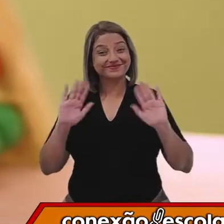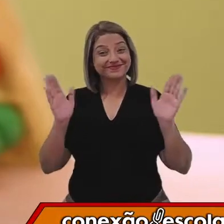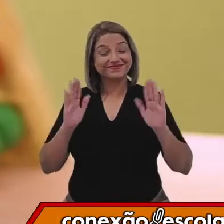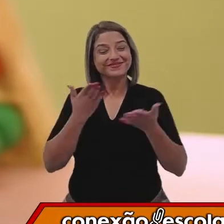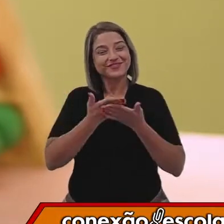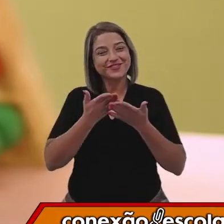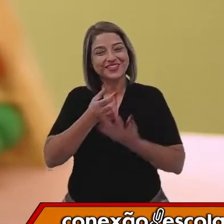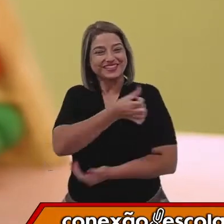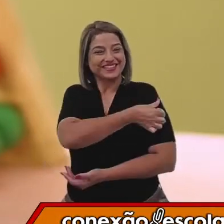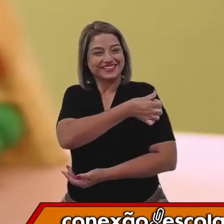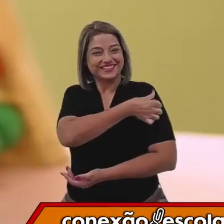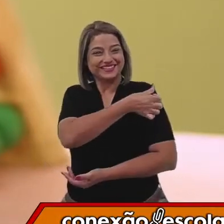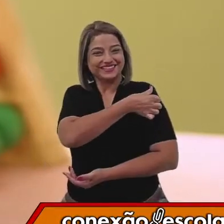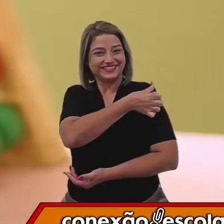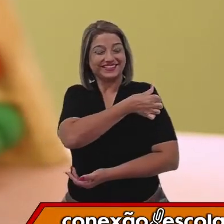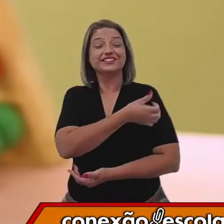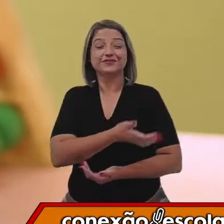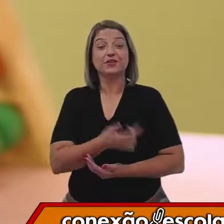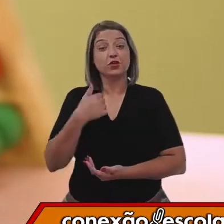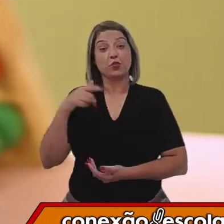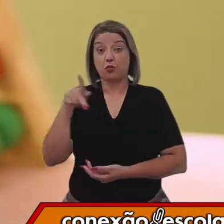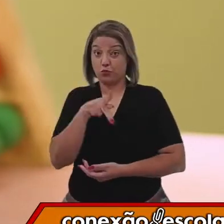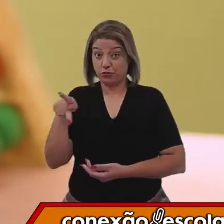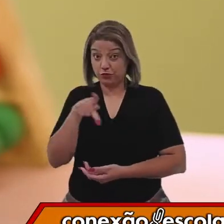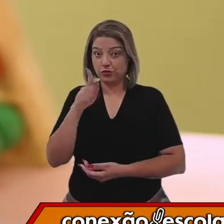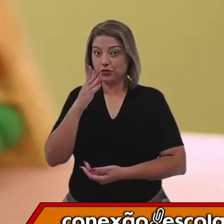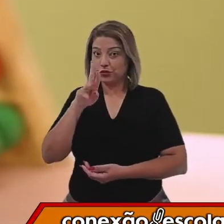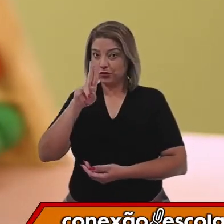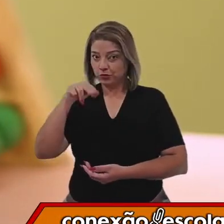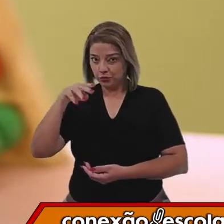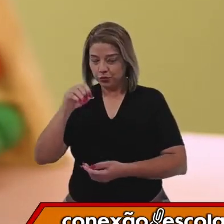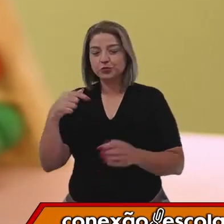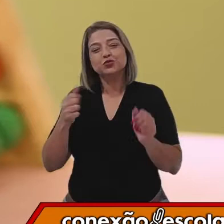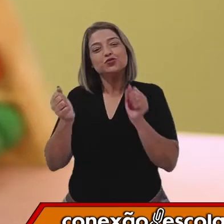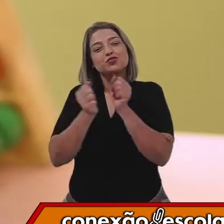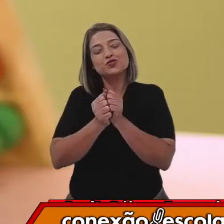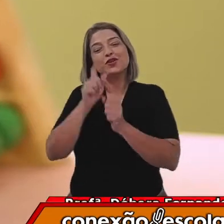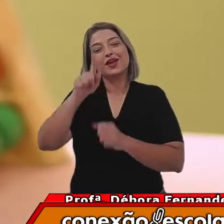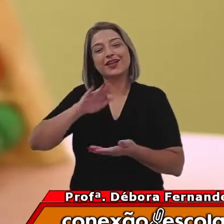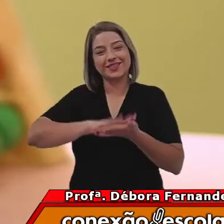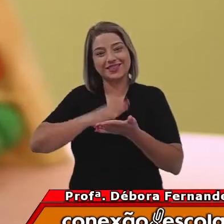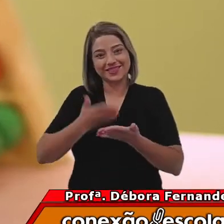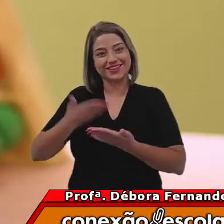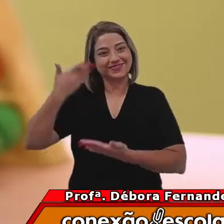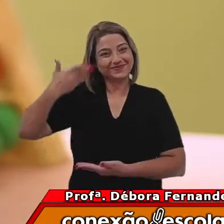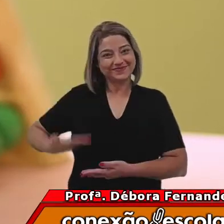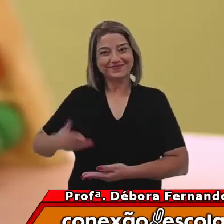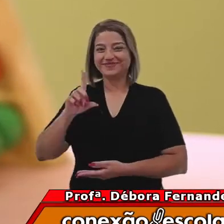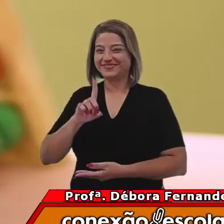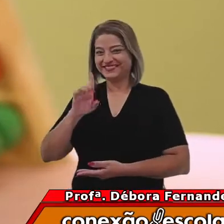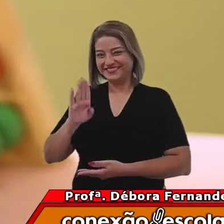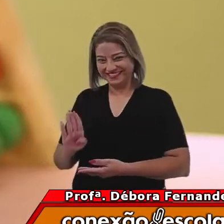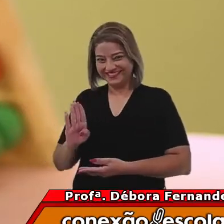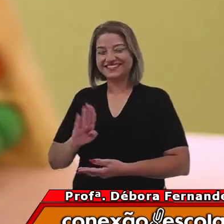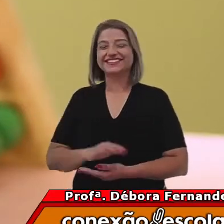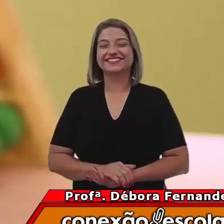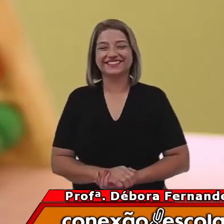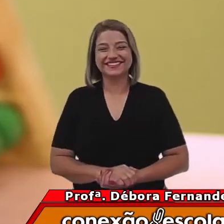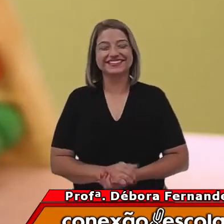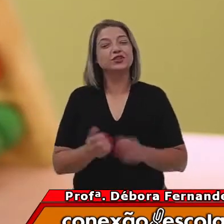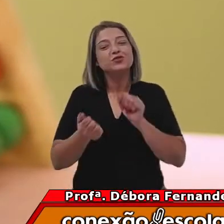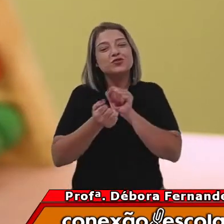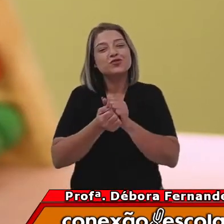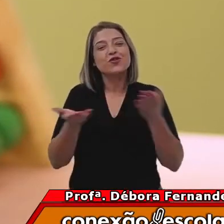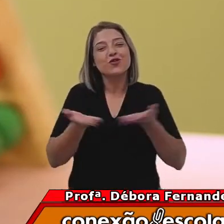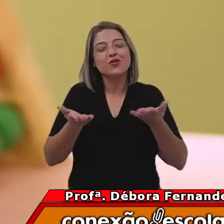Olá, estudante do sexto ano. Eu sou o professor Bruno e, juntamente com a intérprete Débora, nós vamos estar